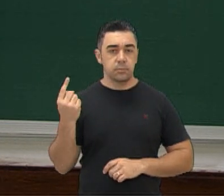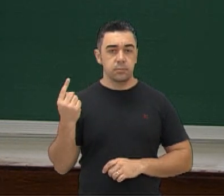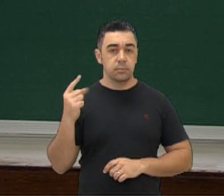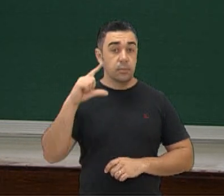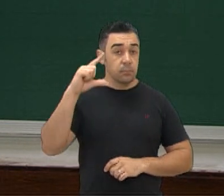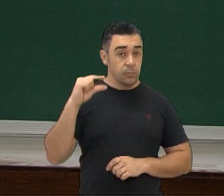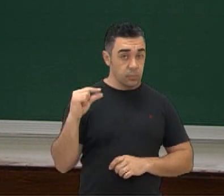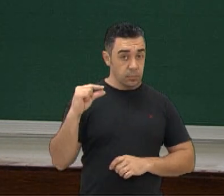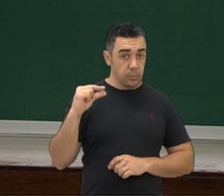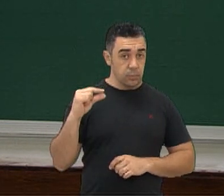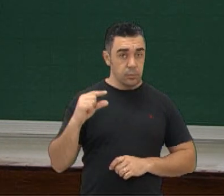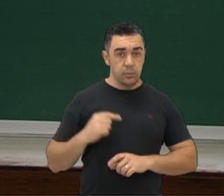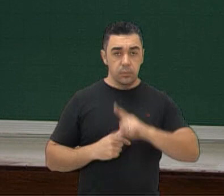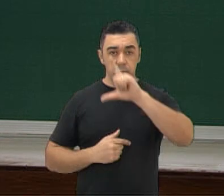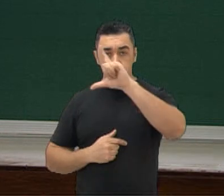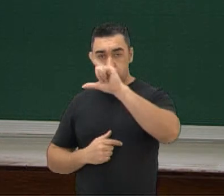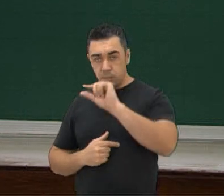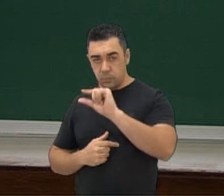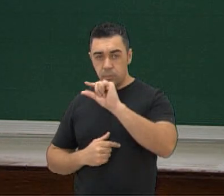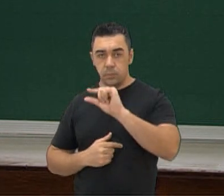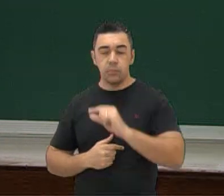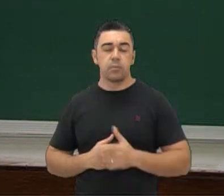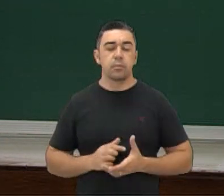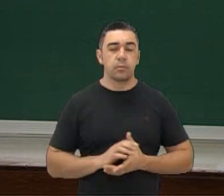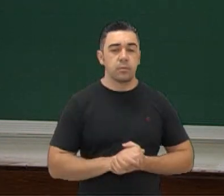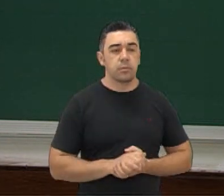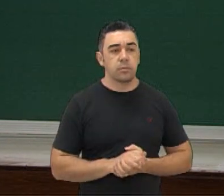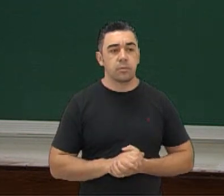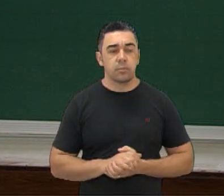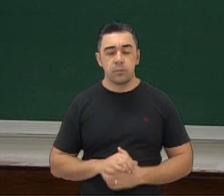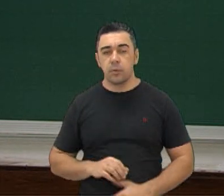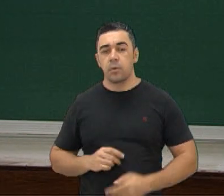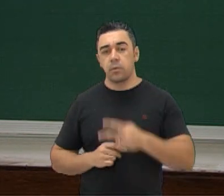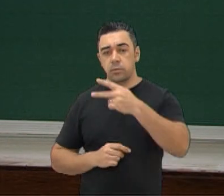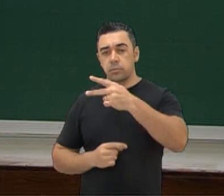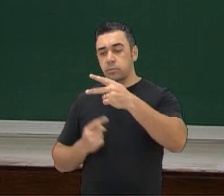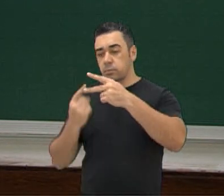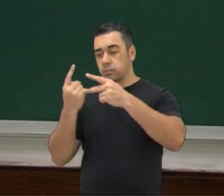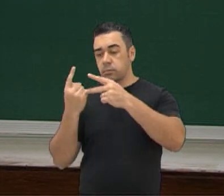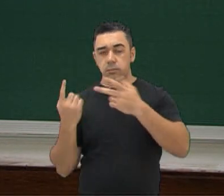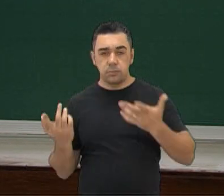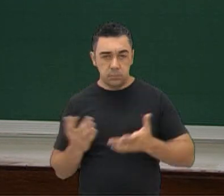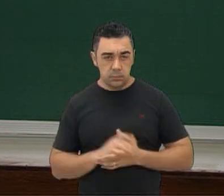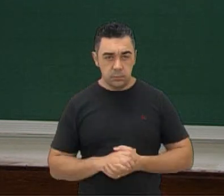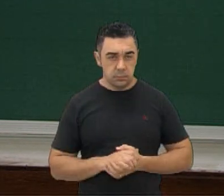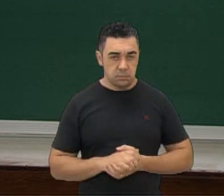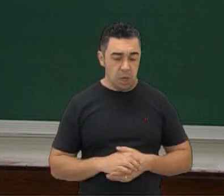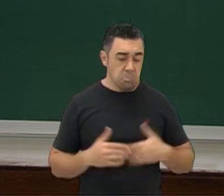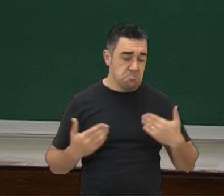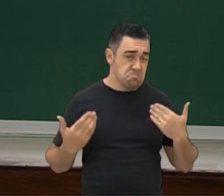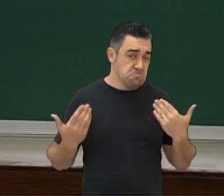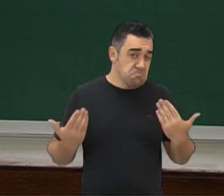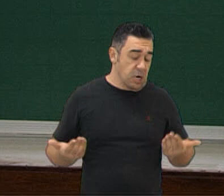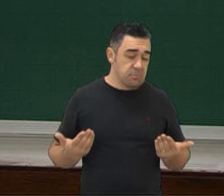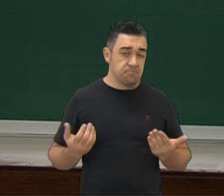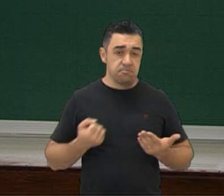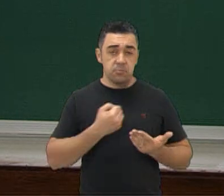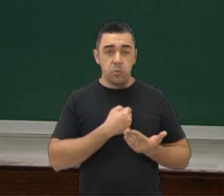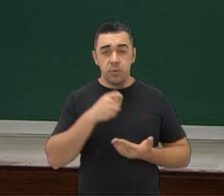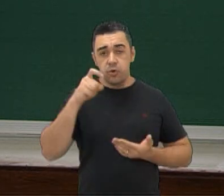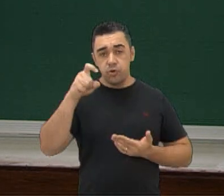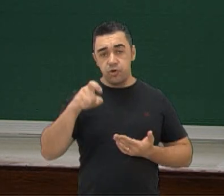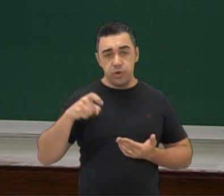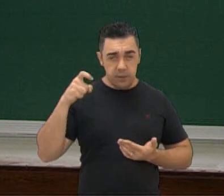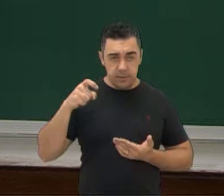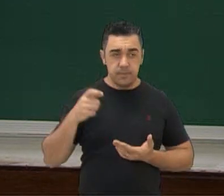5/4, você já identificou aqui nessa parte, de um número x, a gente não sabe que número é esse. Então, representa